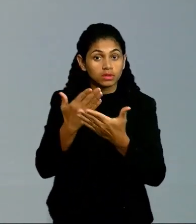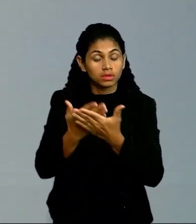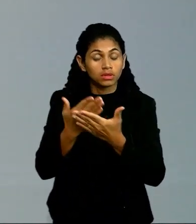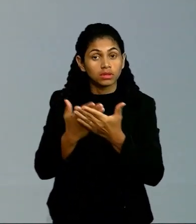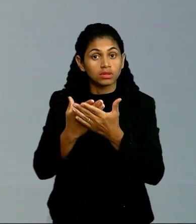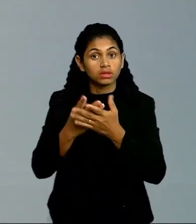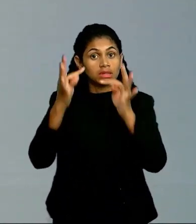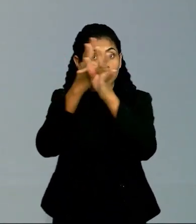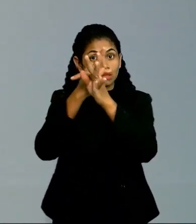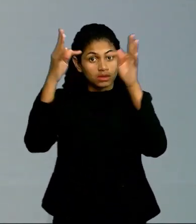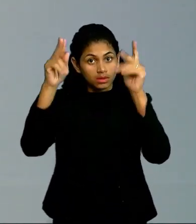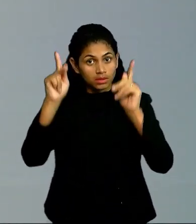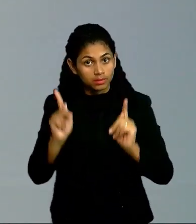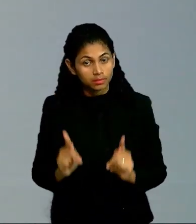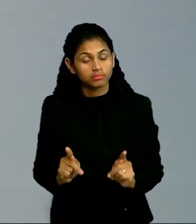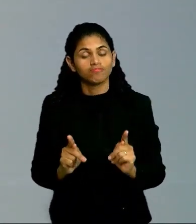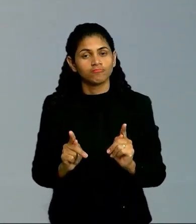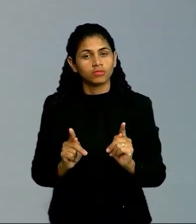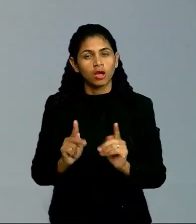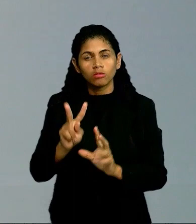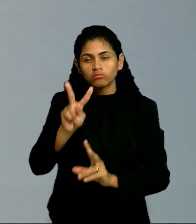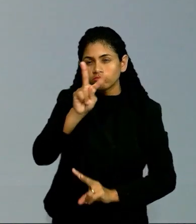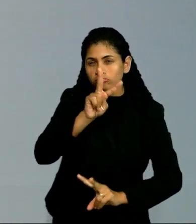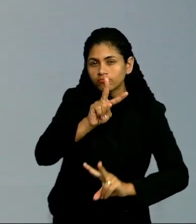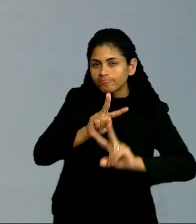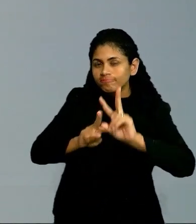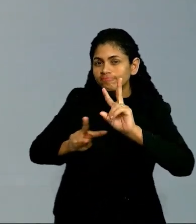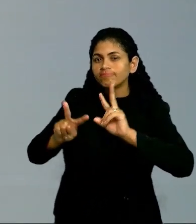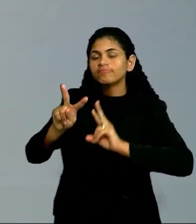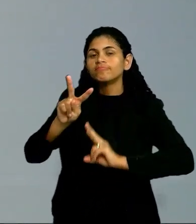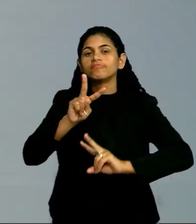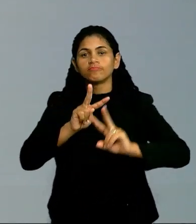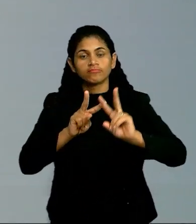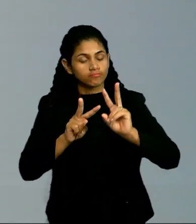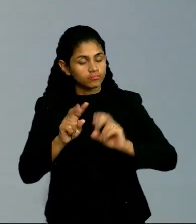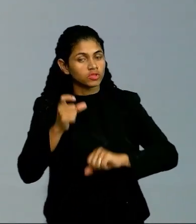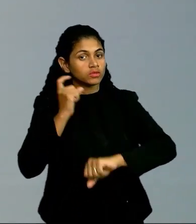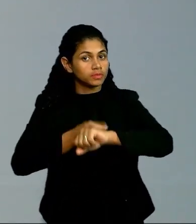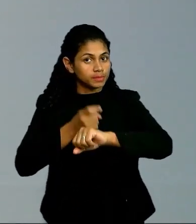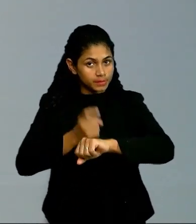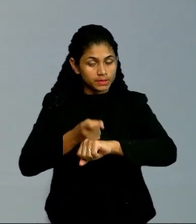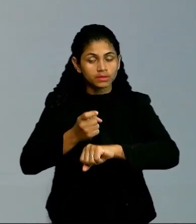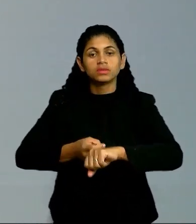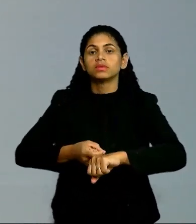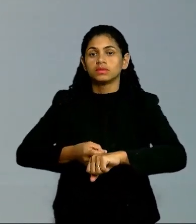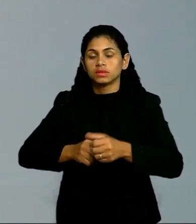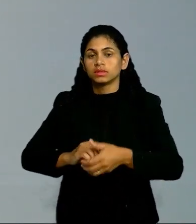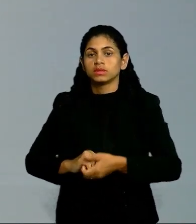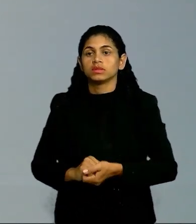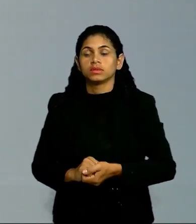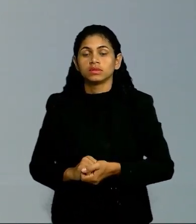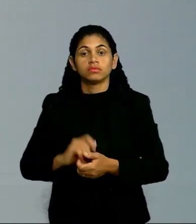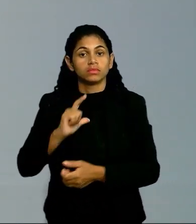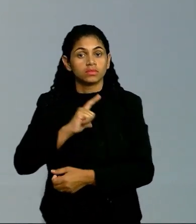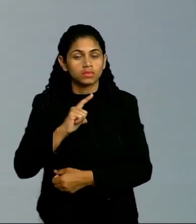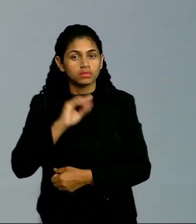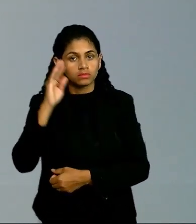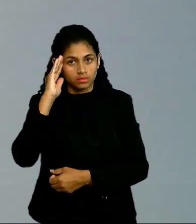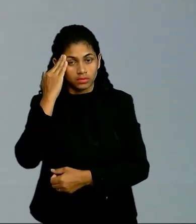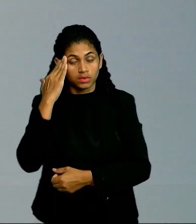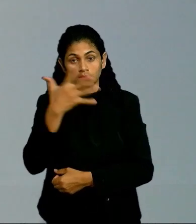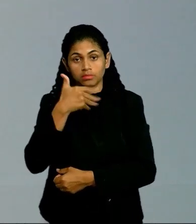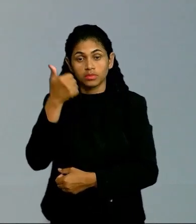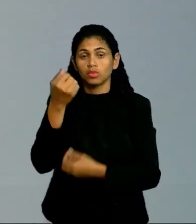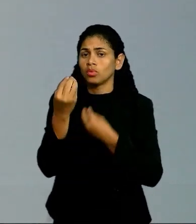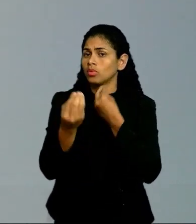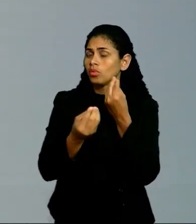periódica para dar uma olhada sobre metais alcalinos, alcalinos terrosos, metais de transição. E assim, a gente ter um entendimento melhor